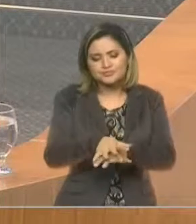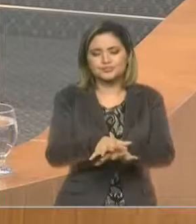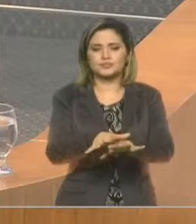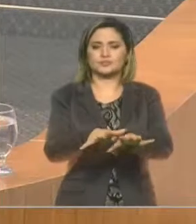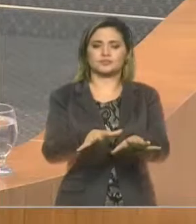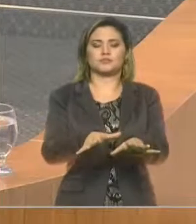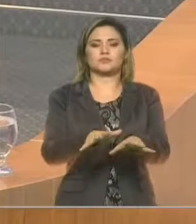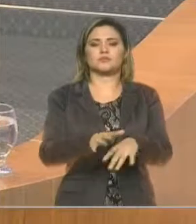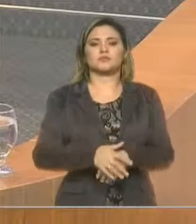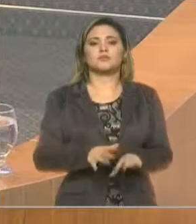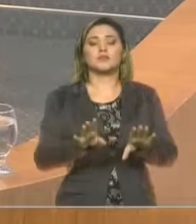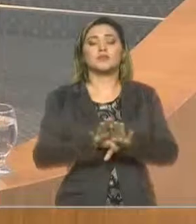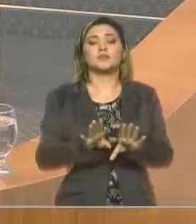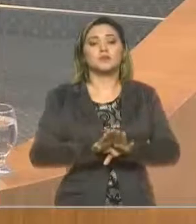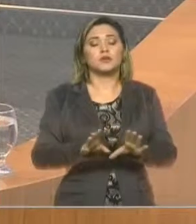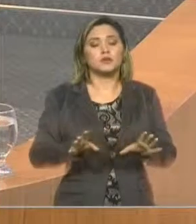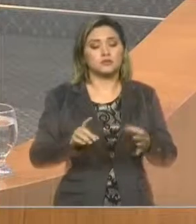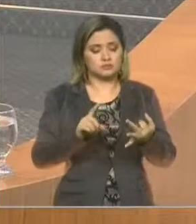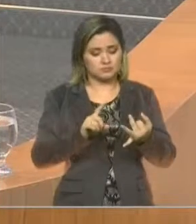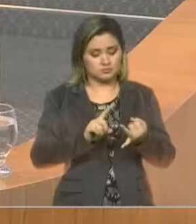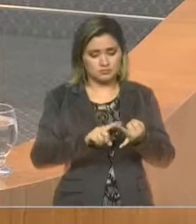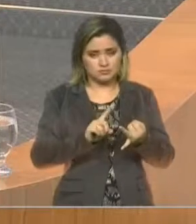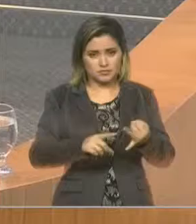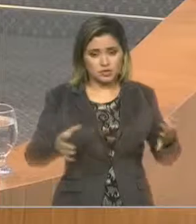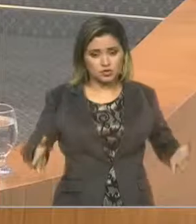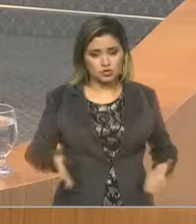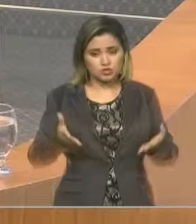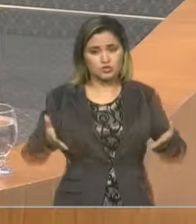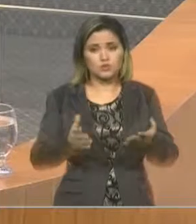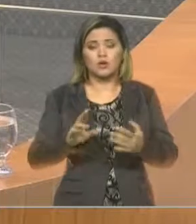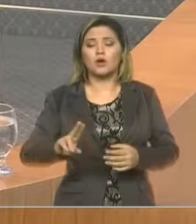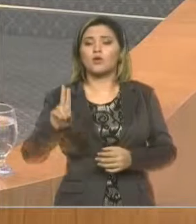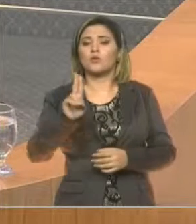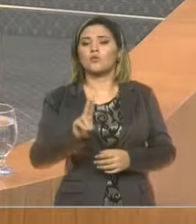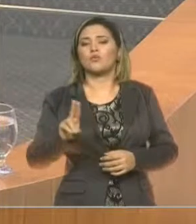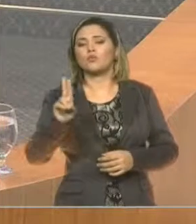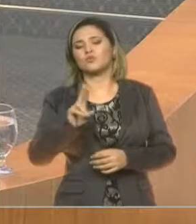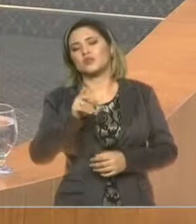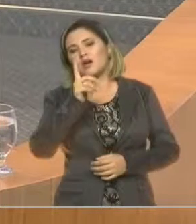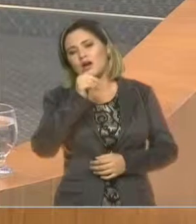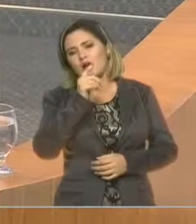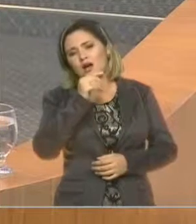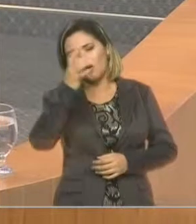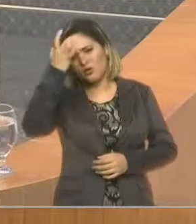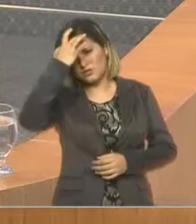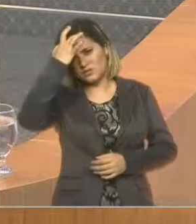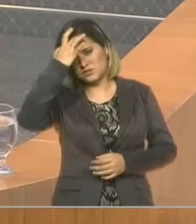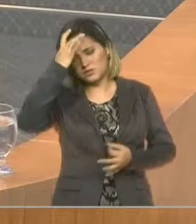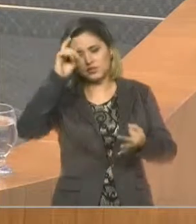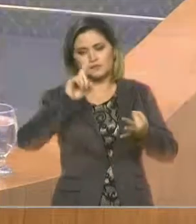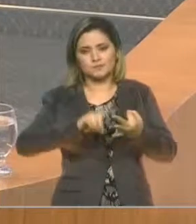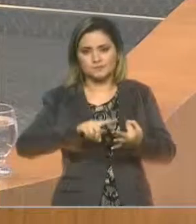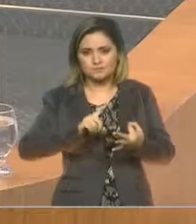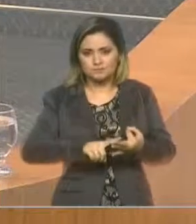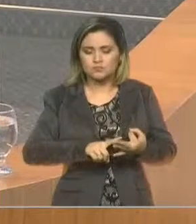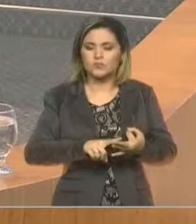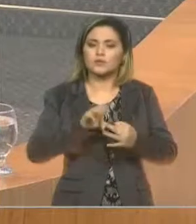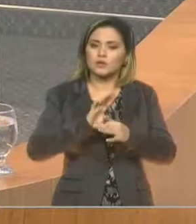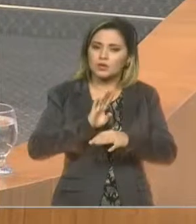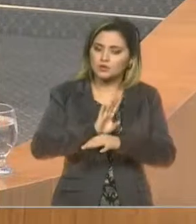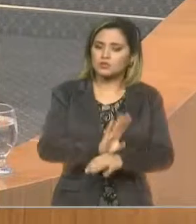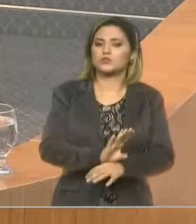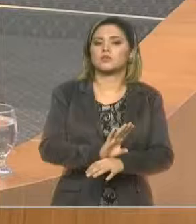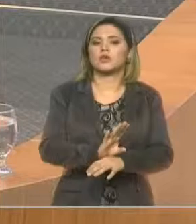centros urbanos. E terceiro, contribuir com a salubridade ambiental das cidades. Essa mesma lei, no